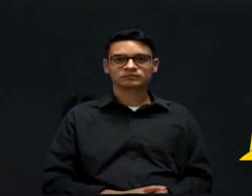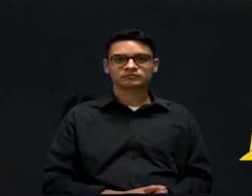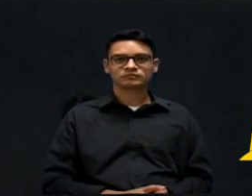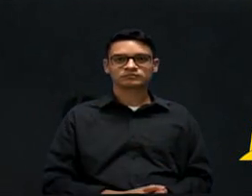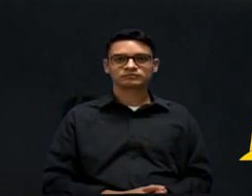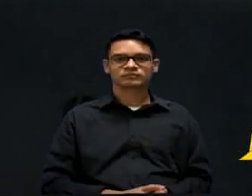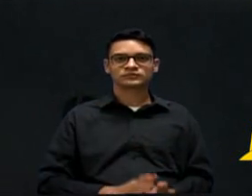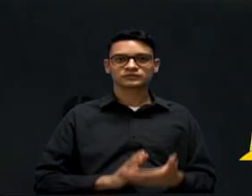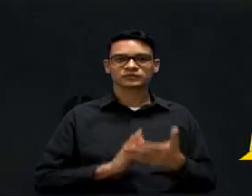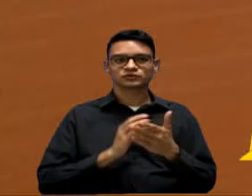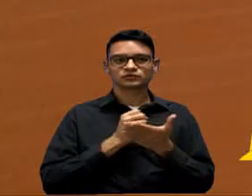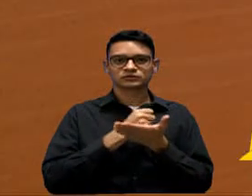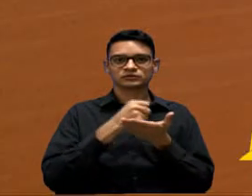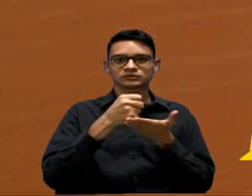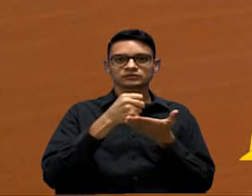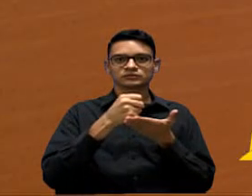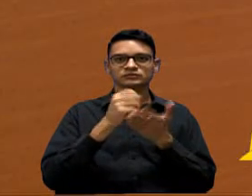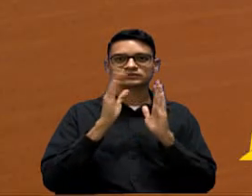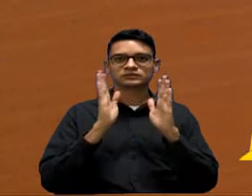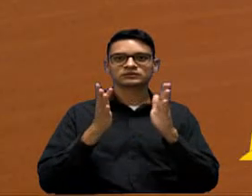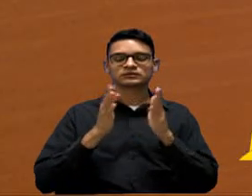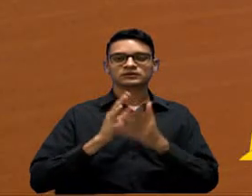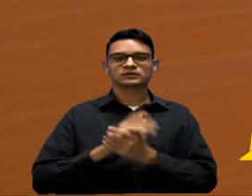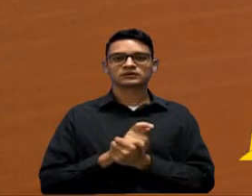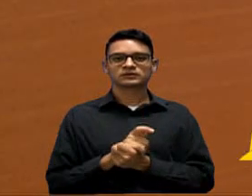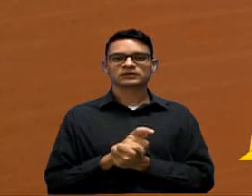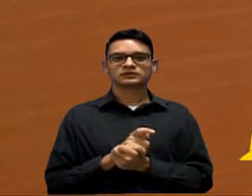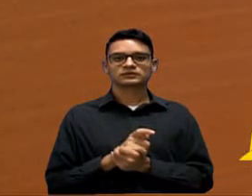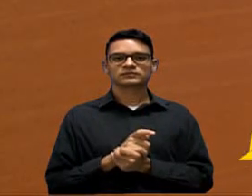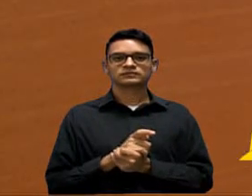Ele já foi, já. Já foi.